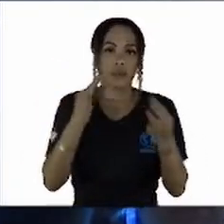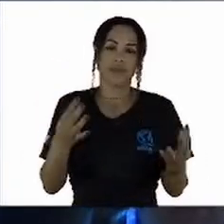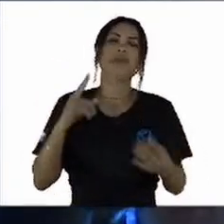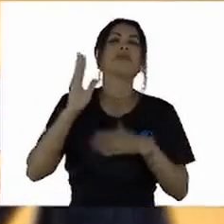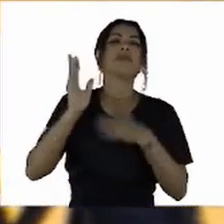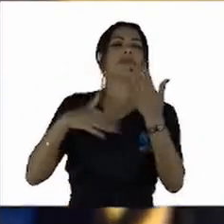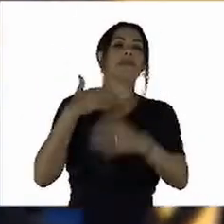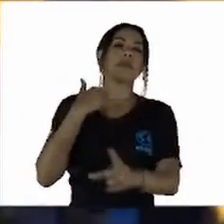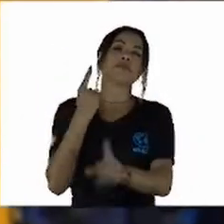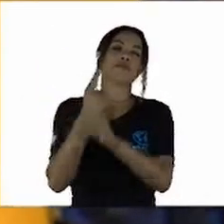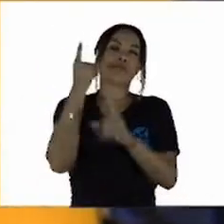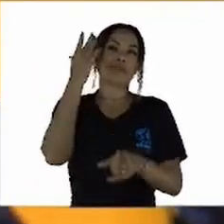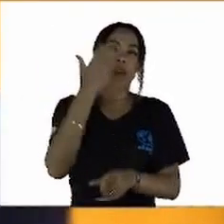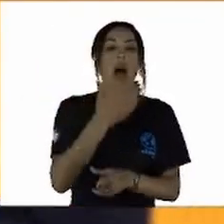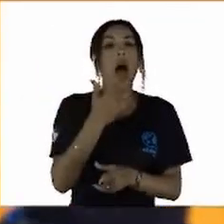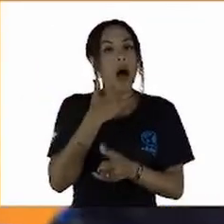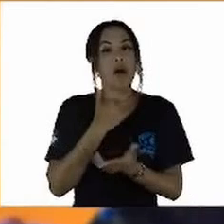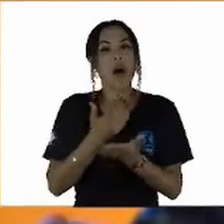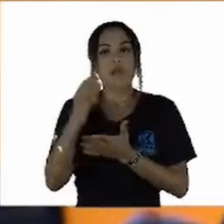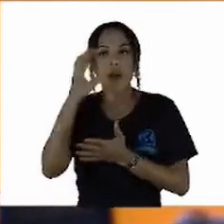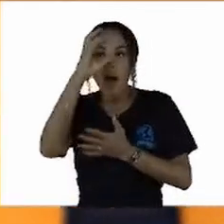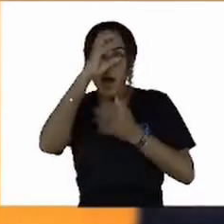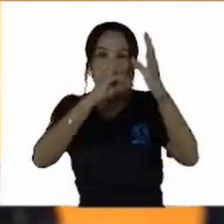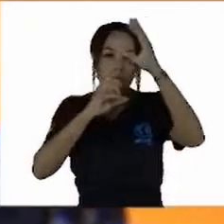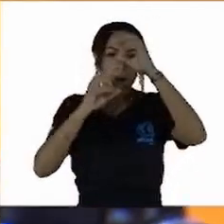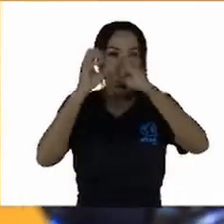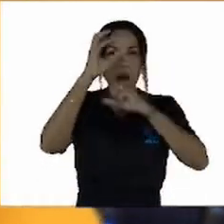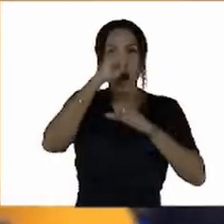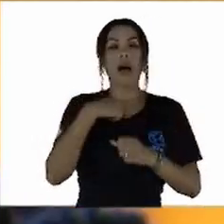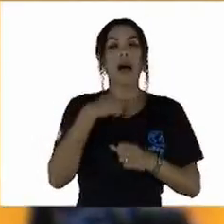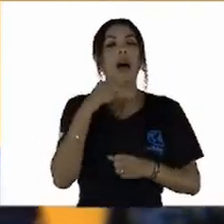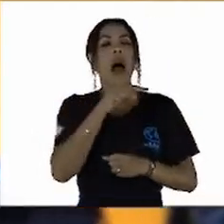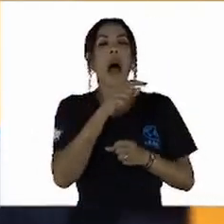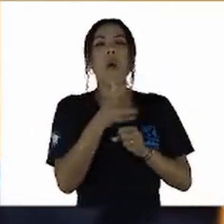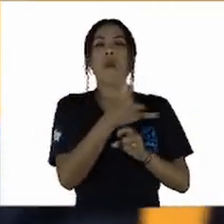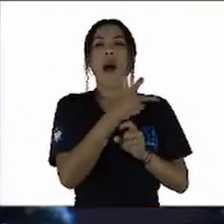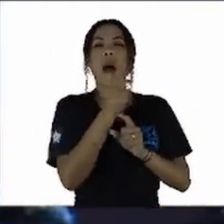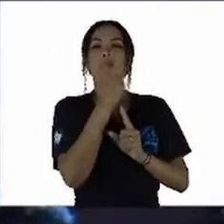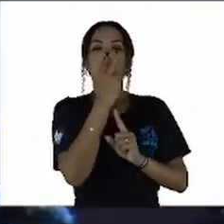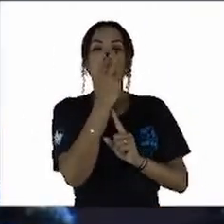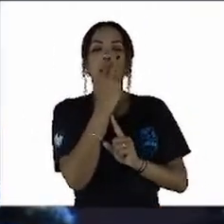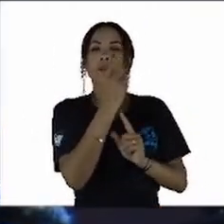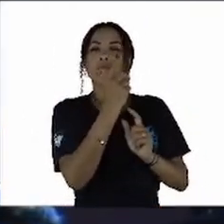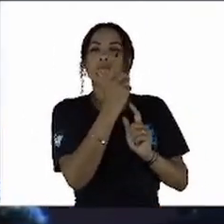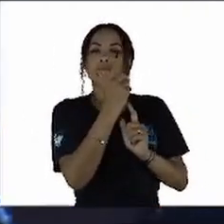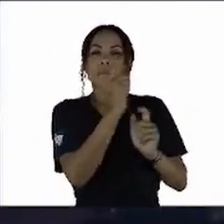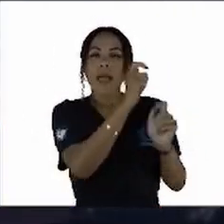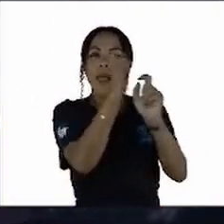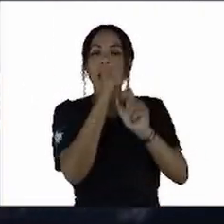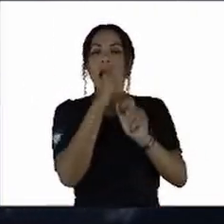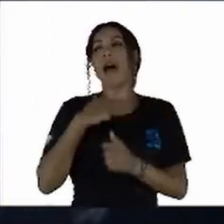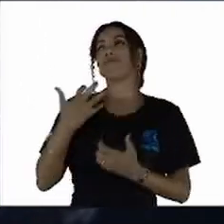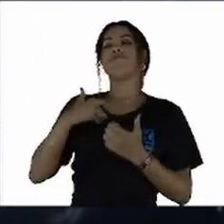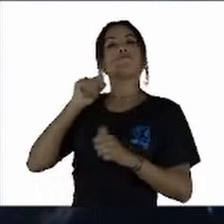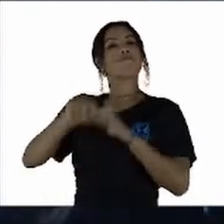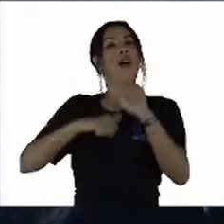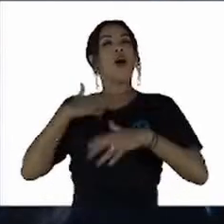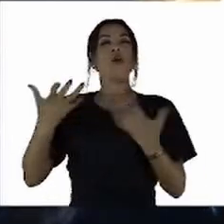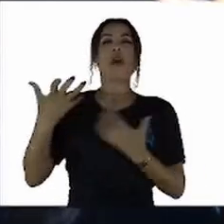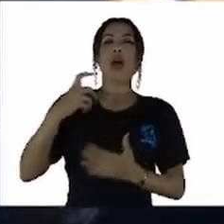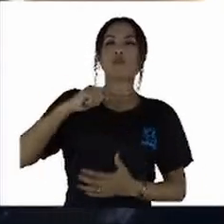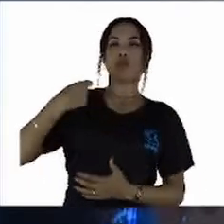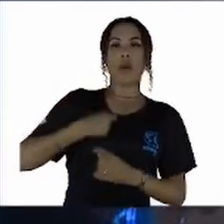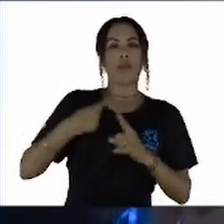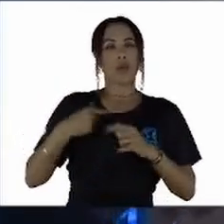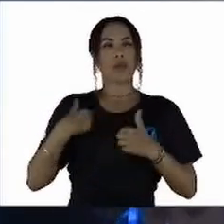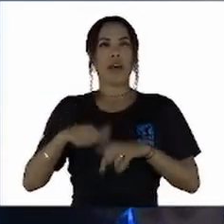depois eu descobri o segredo e comecei a aprender. Vi que a mágica era uma arte encantadora. Aí eu comecei a querer virar mágico. Porque até então eu